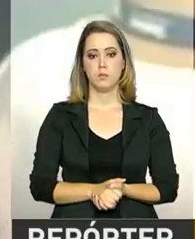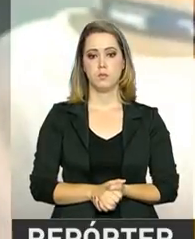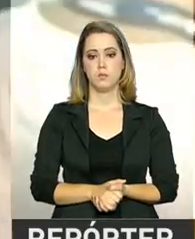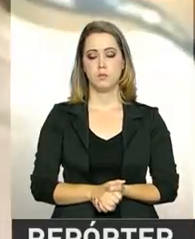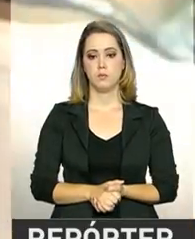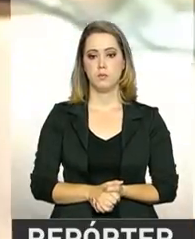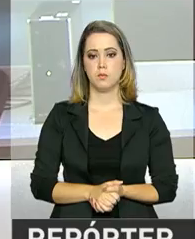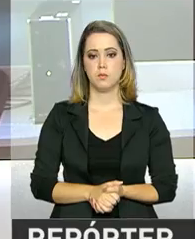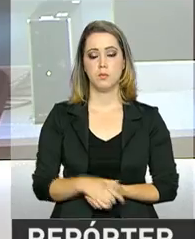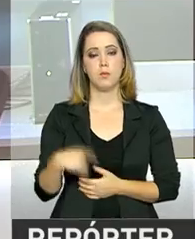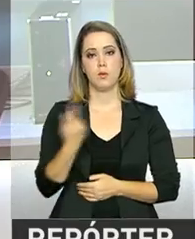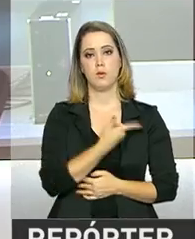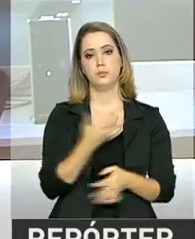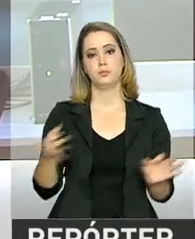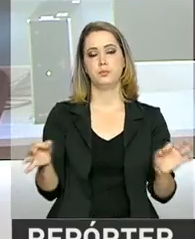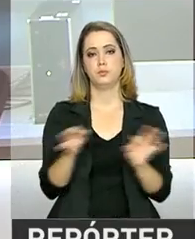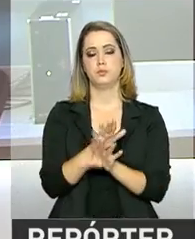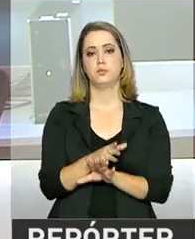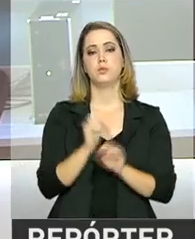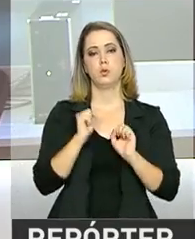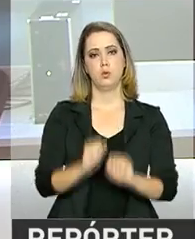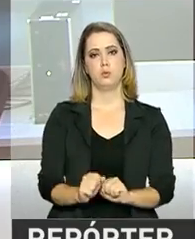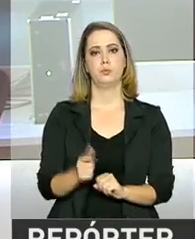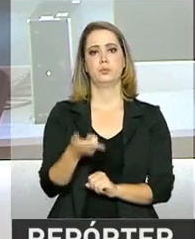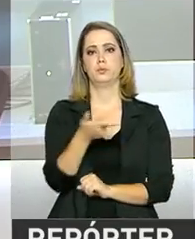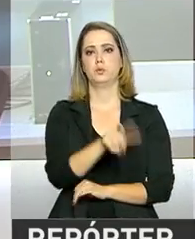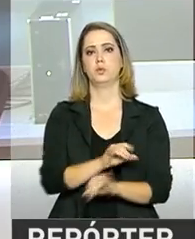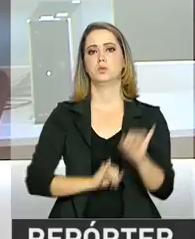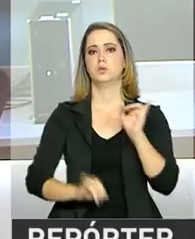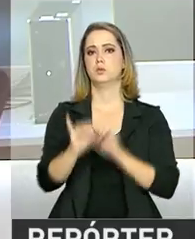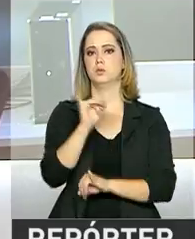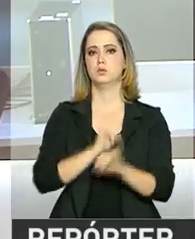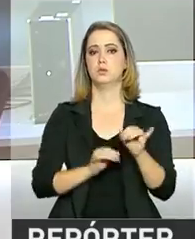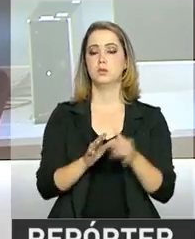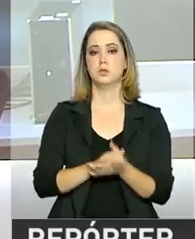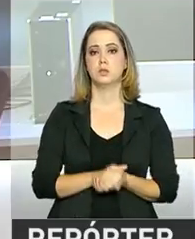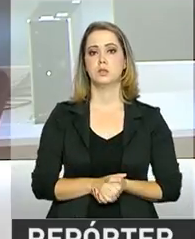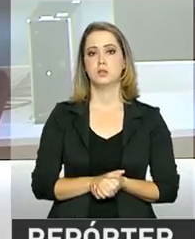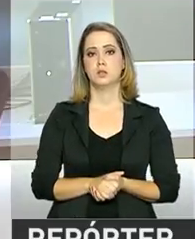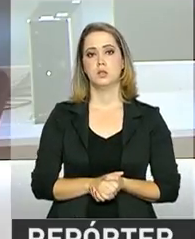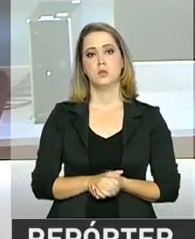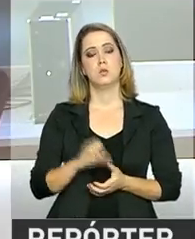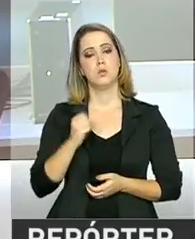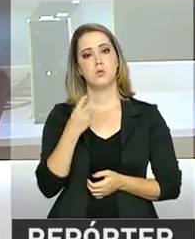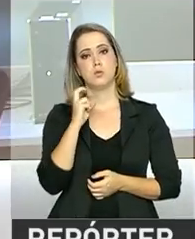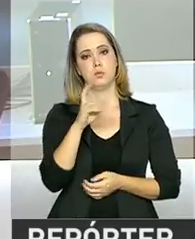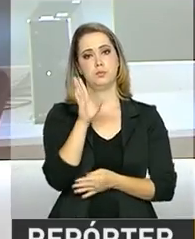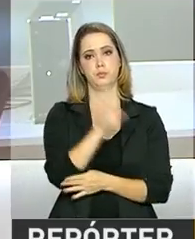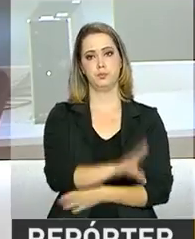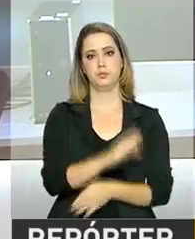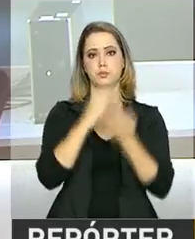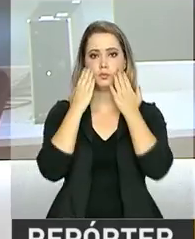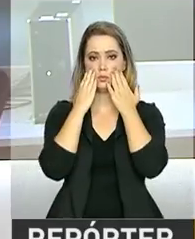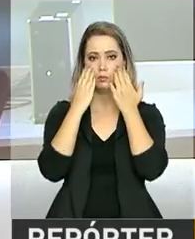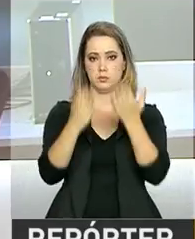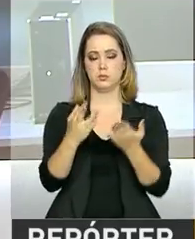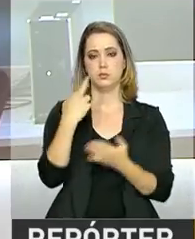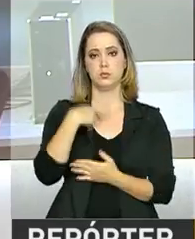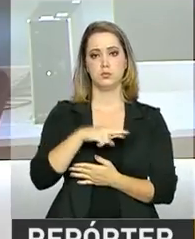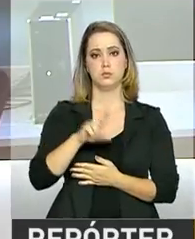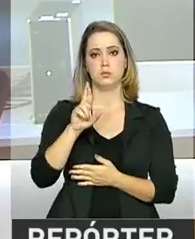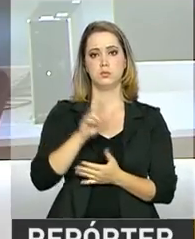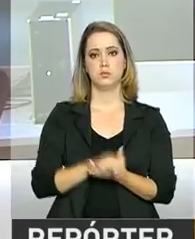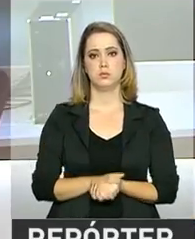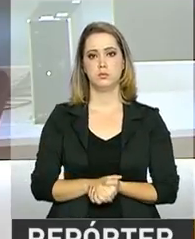brasil.com.br nós ficamos por aqui e podemos voltar a qualquer momento com outras informações ou às 5 da tarde na próxima edição do